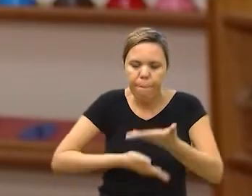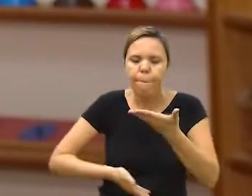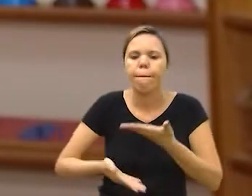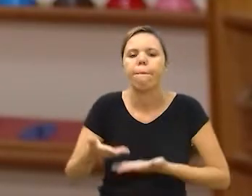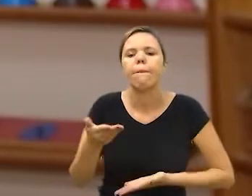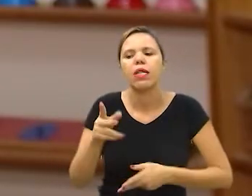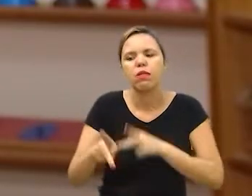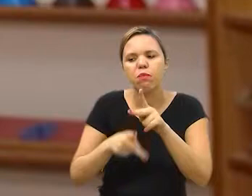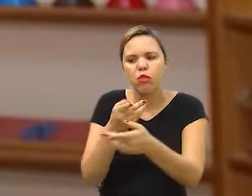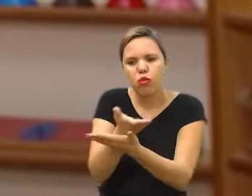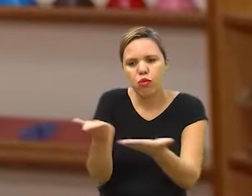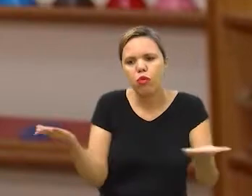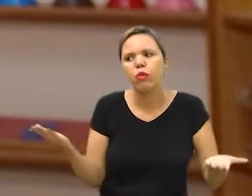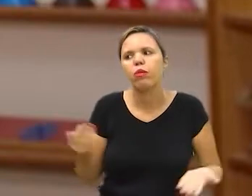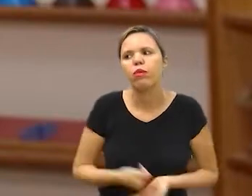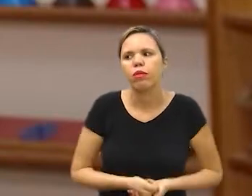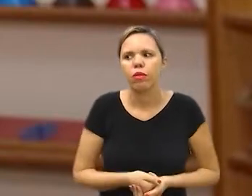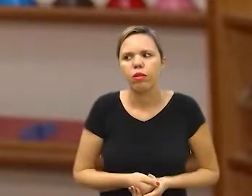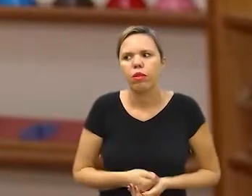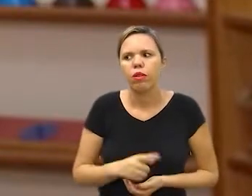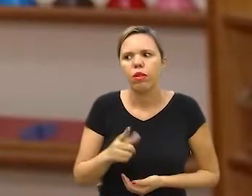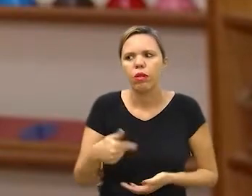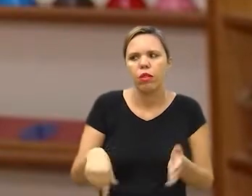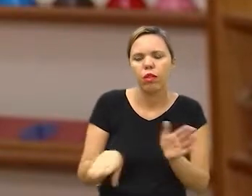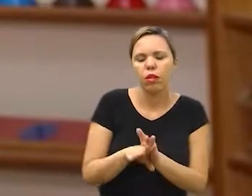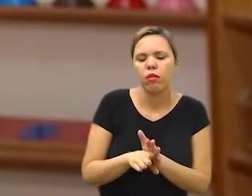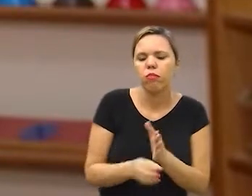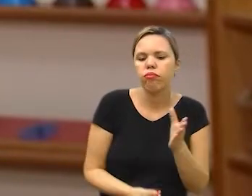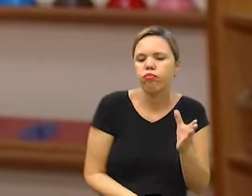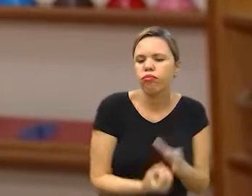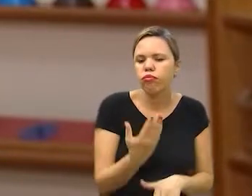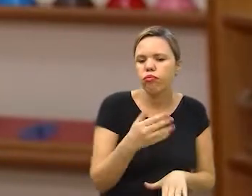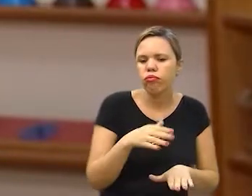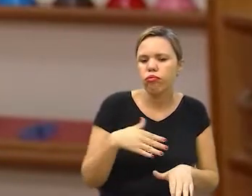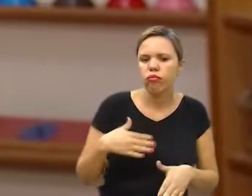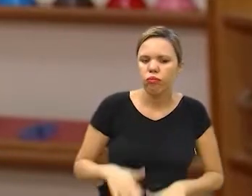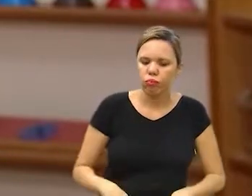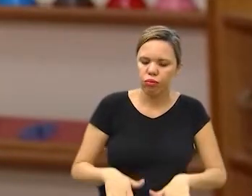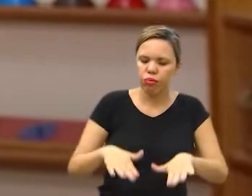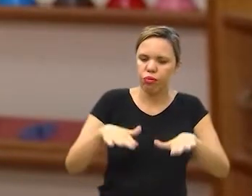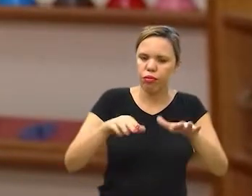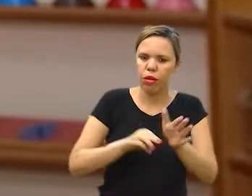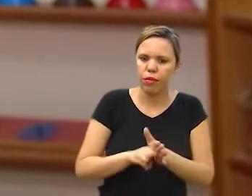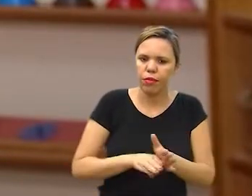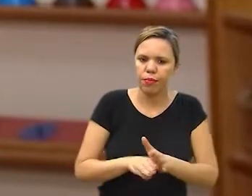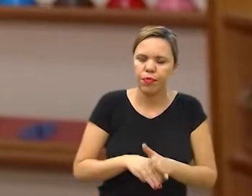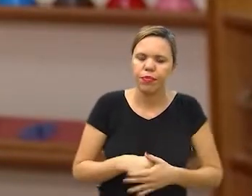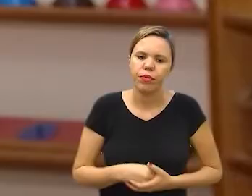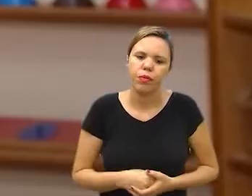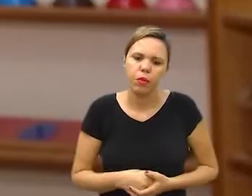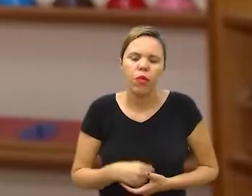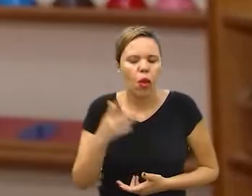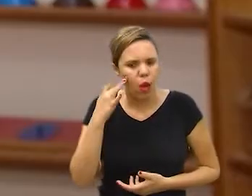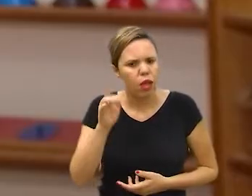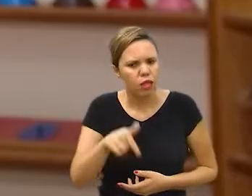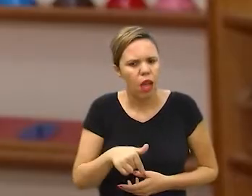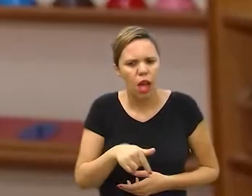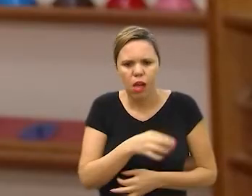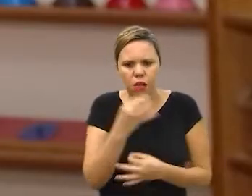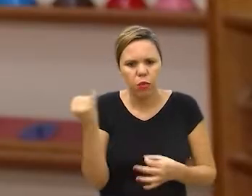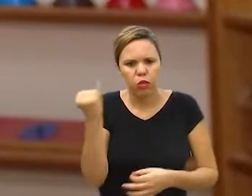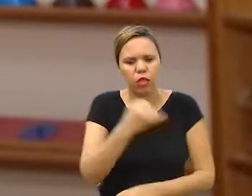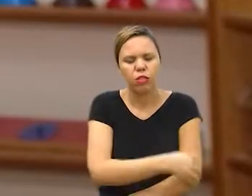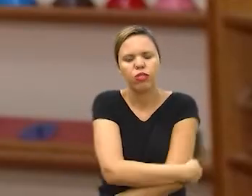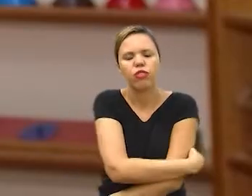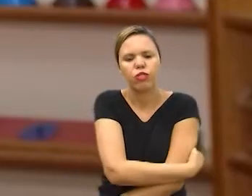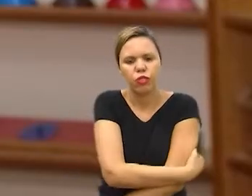o próximo, então isso veio de uma semente, sabe, lá do método. Então eu acho que isso faz a diferença